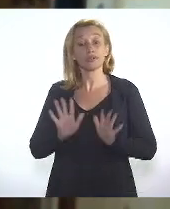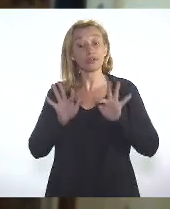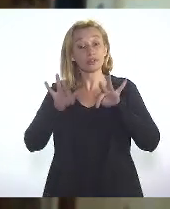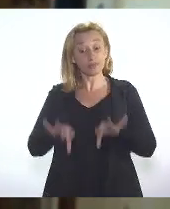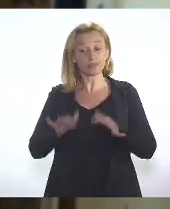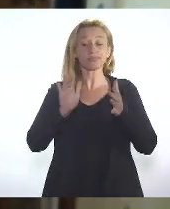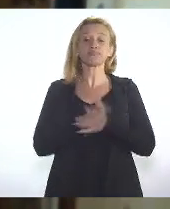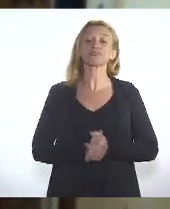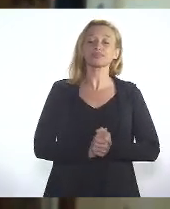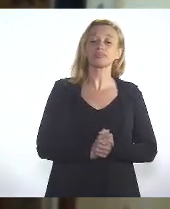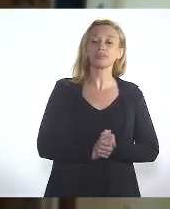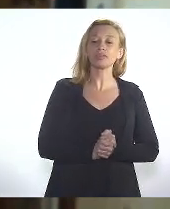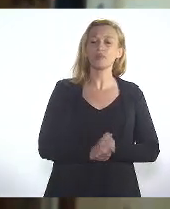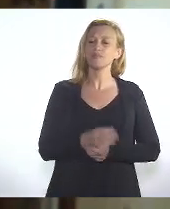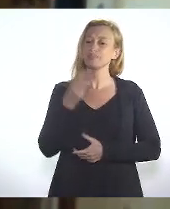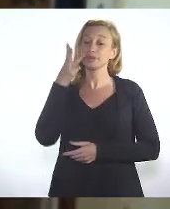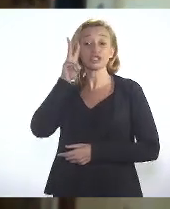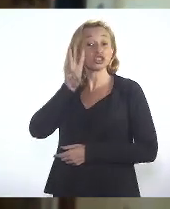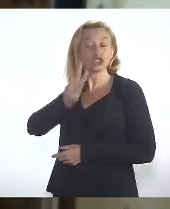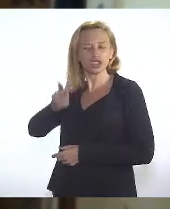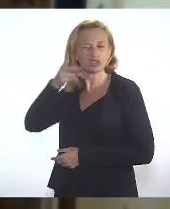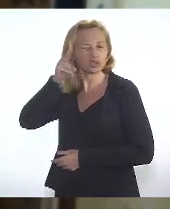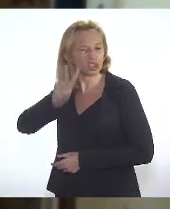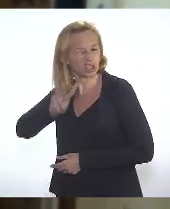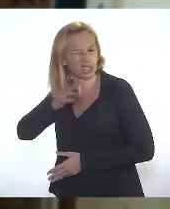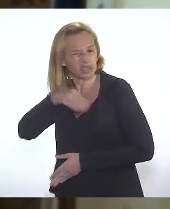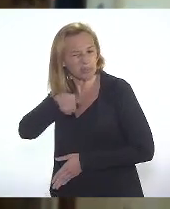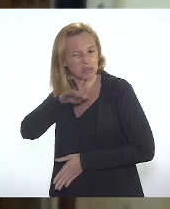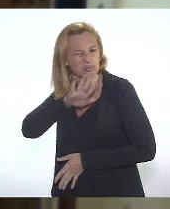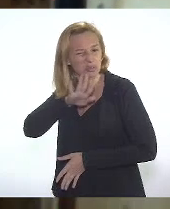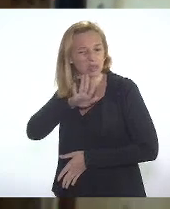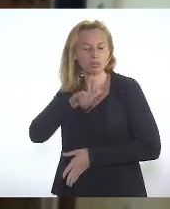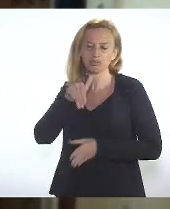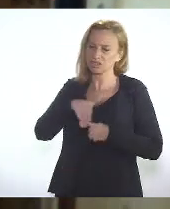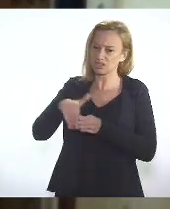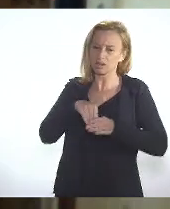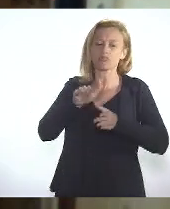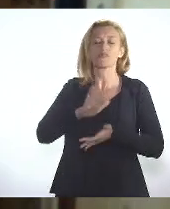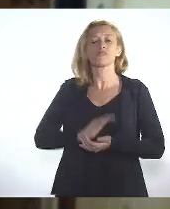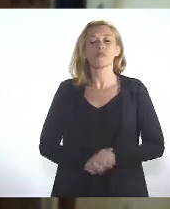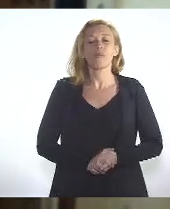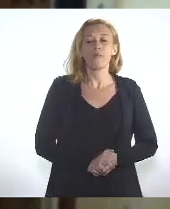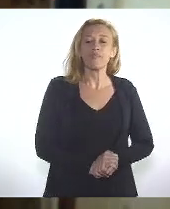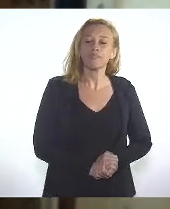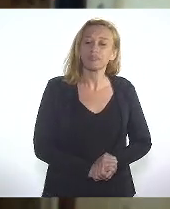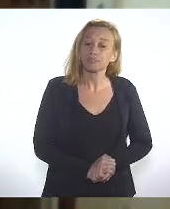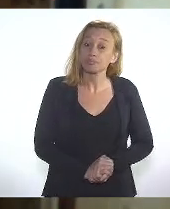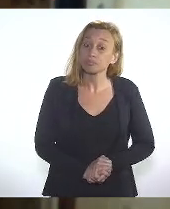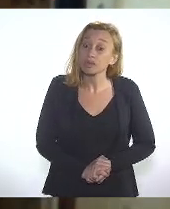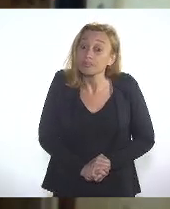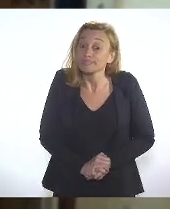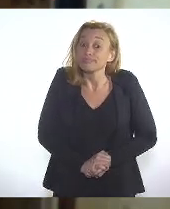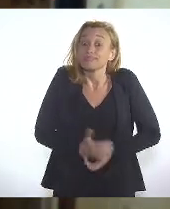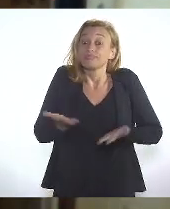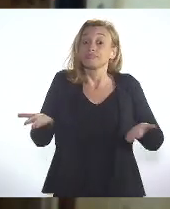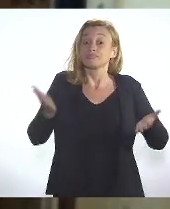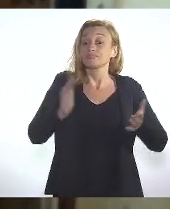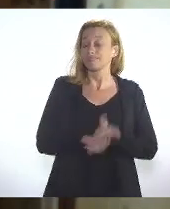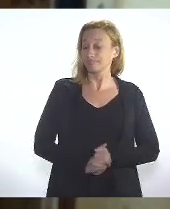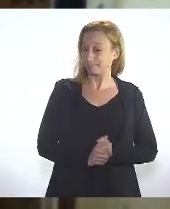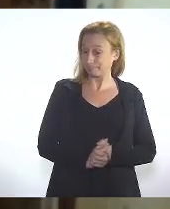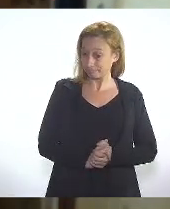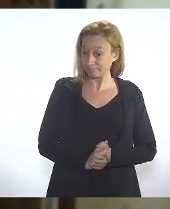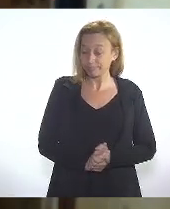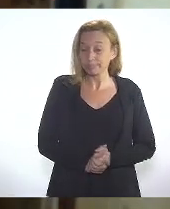há 3 dias, 2 dias e meio das eleições, como queira.